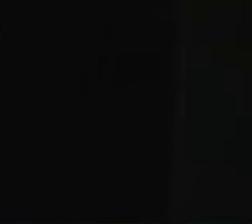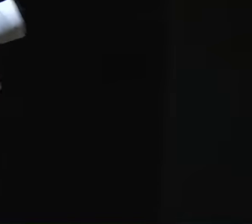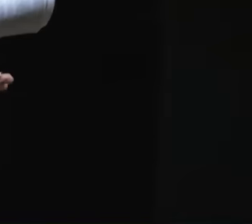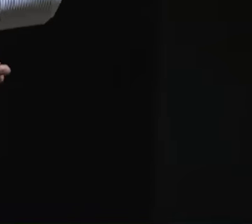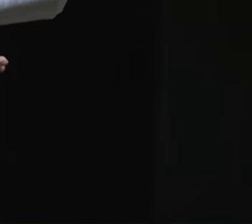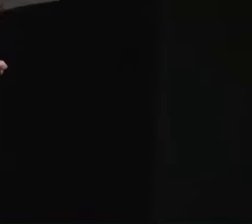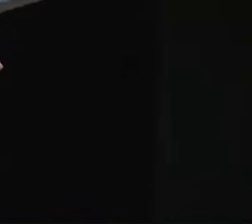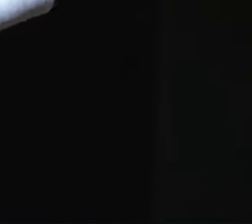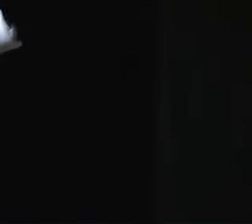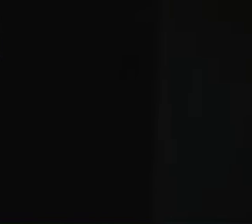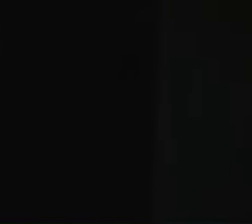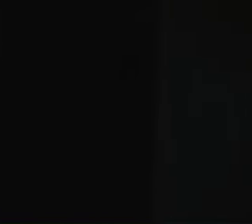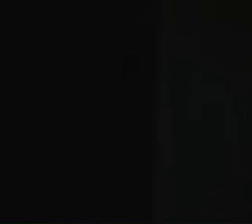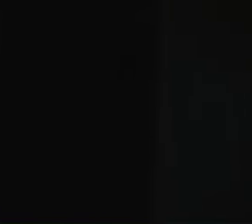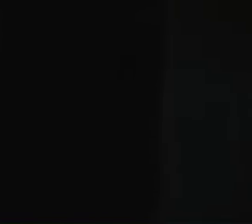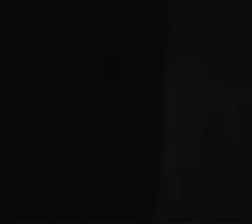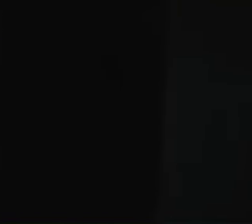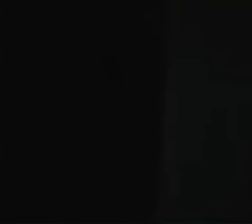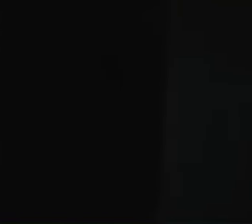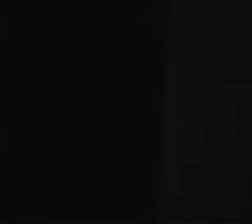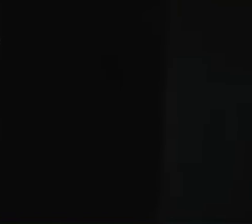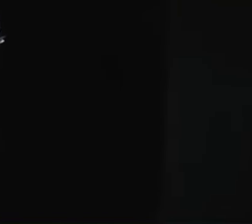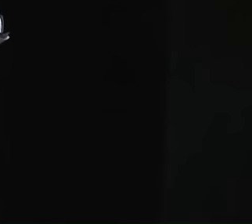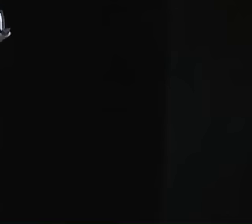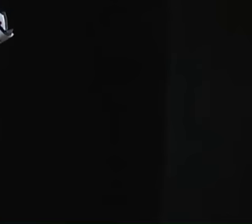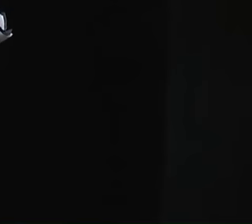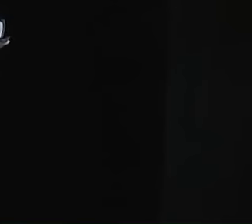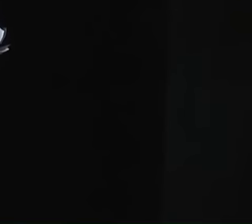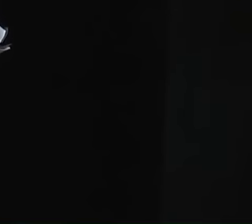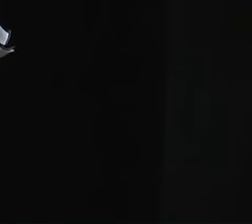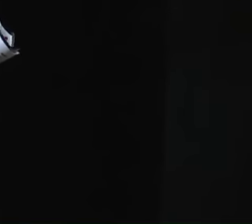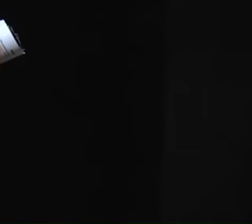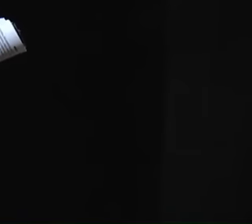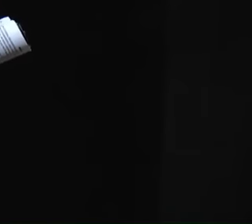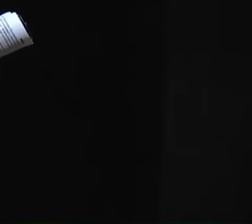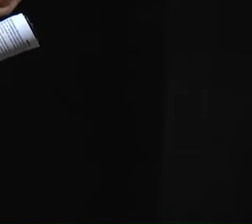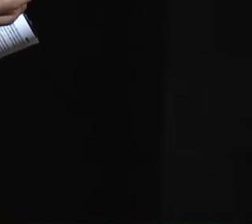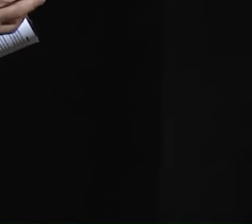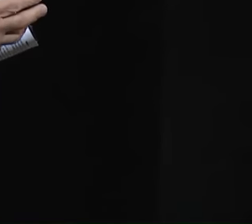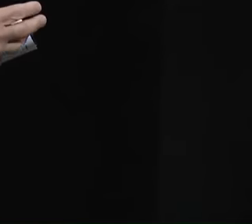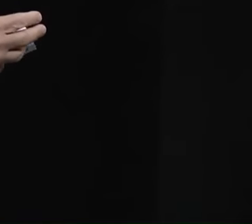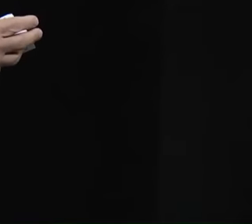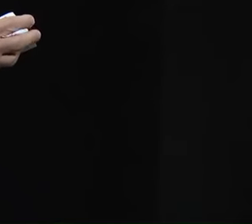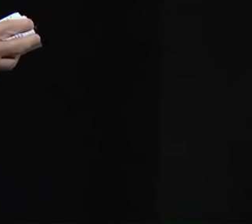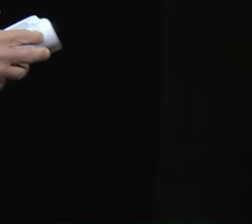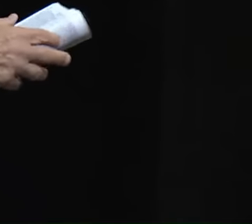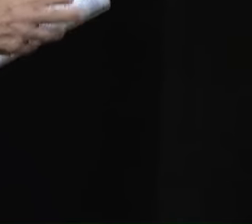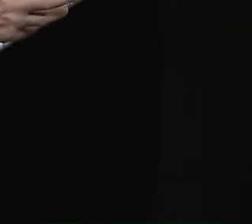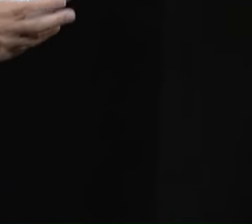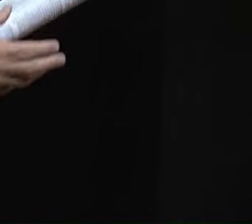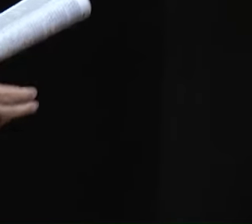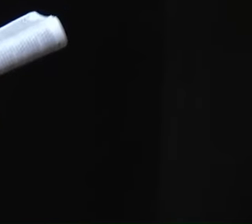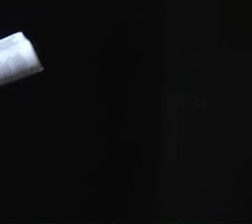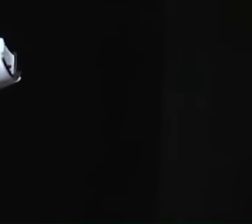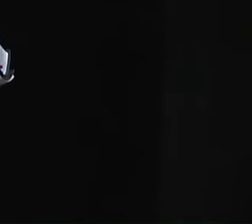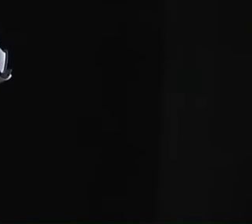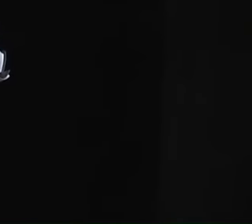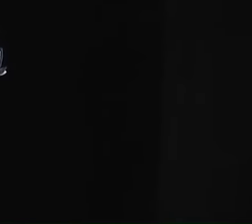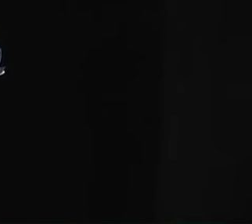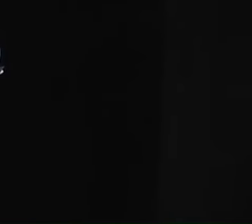Você não ia de mão, não leva nada, leva um pacotinho de quisuco, entende? Aquilo